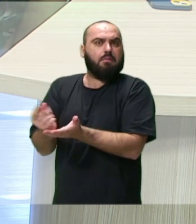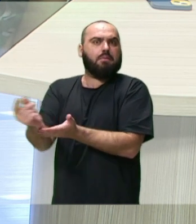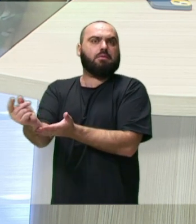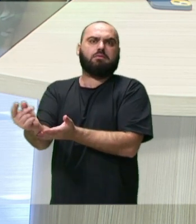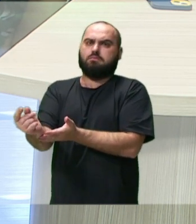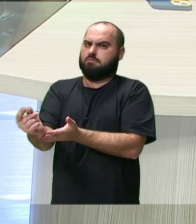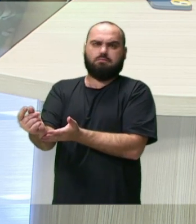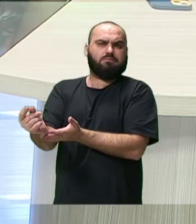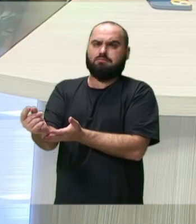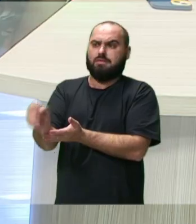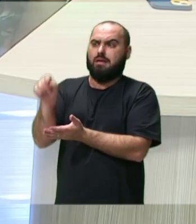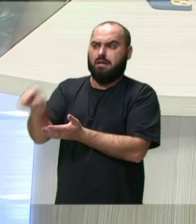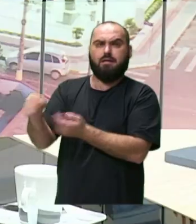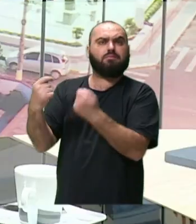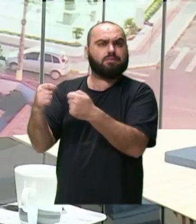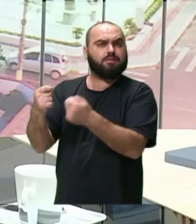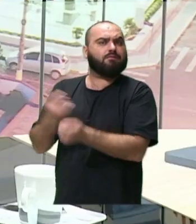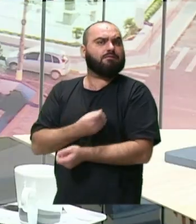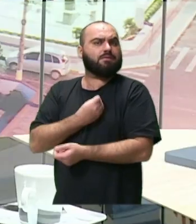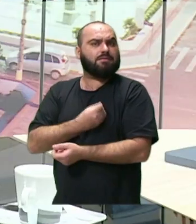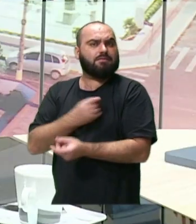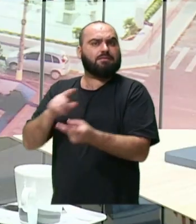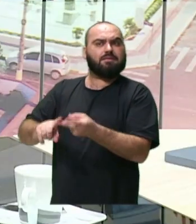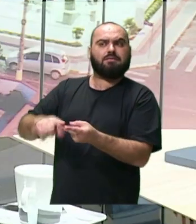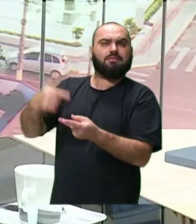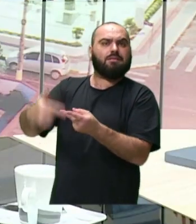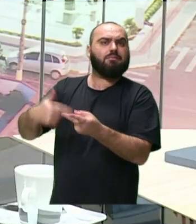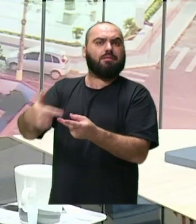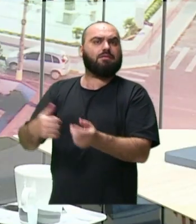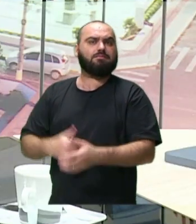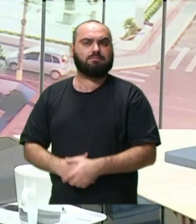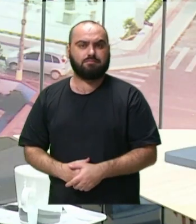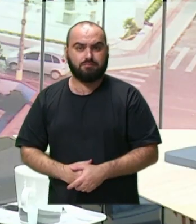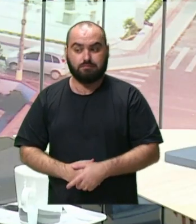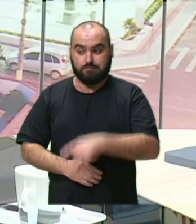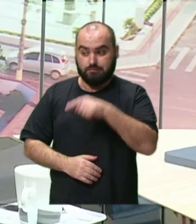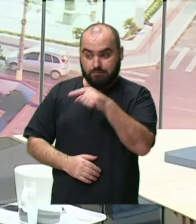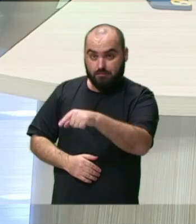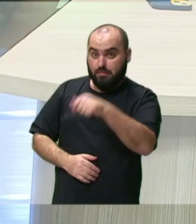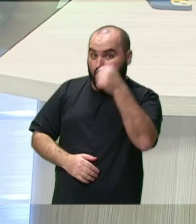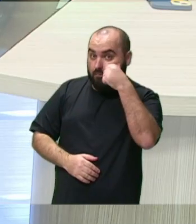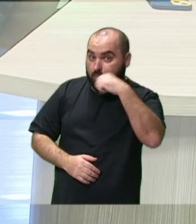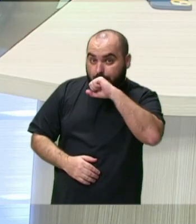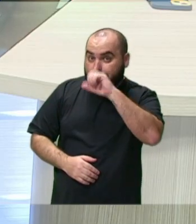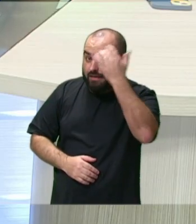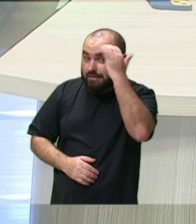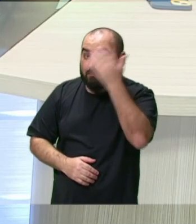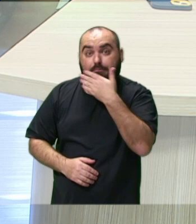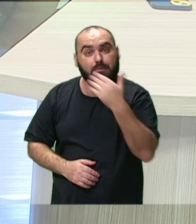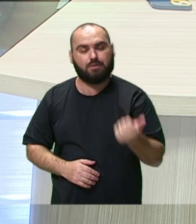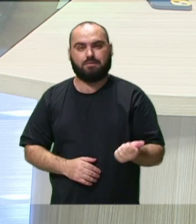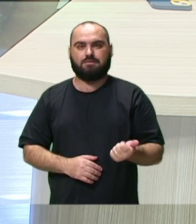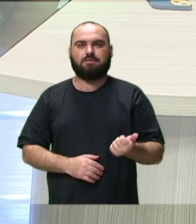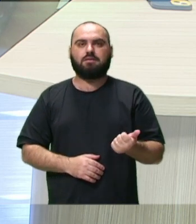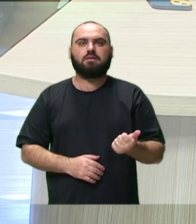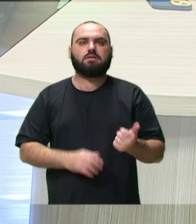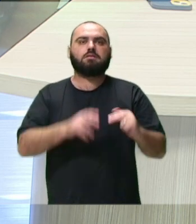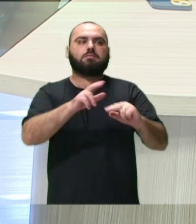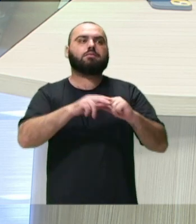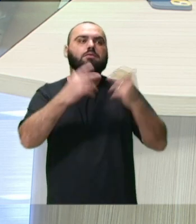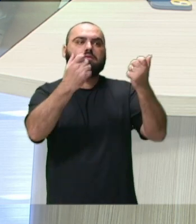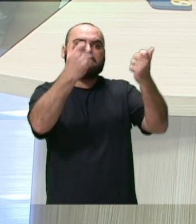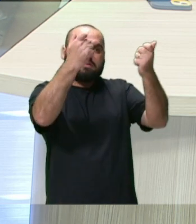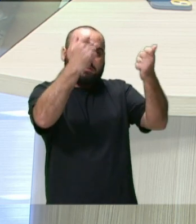viver também, ela precisa trabalhar, então ela consegue mais entender dessas situações. Nós queremos falar isso para as meninas, que